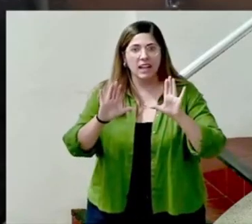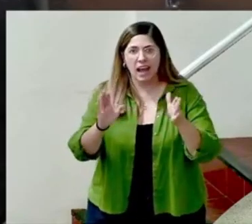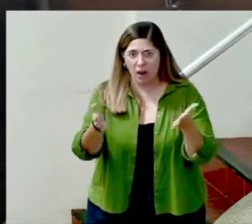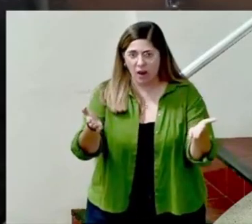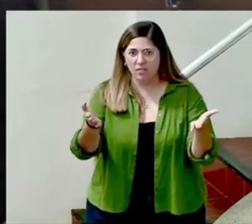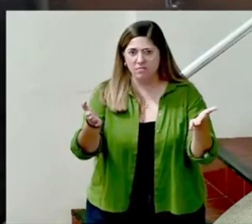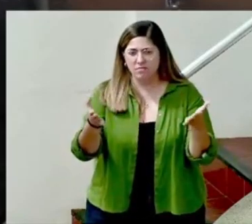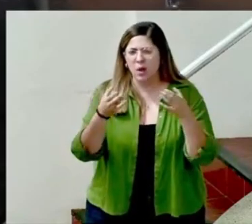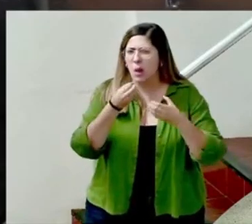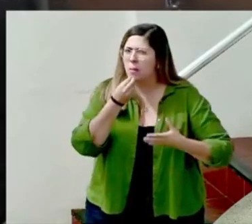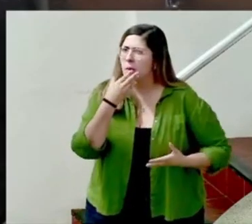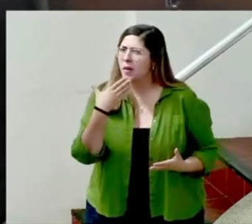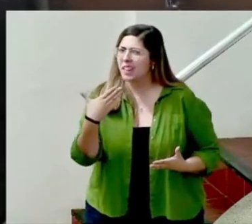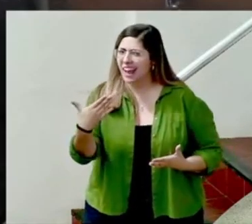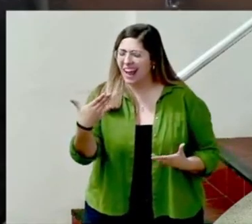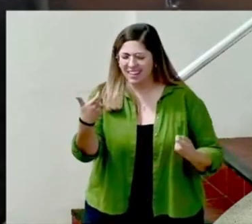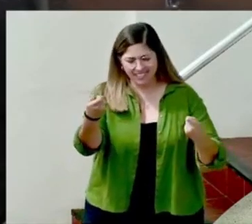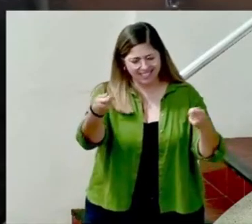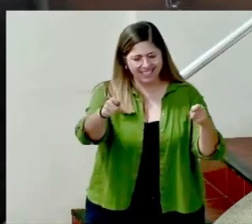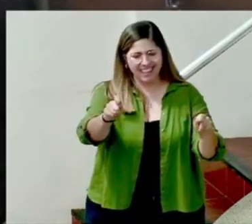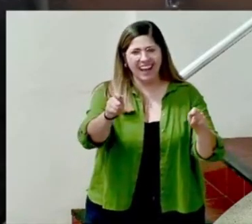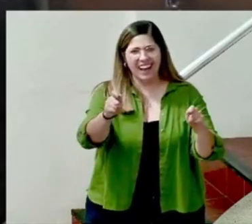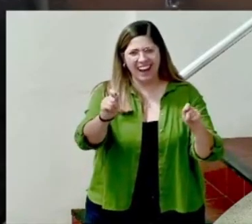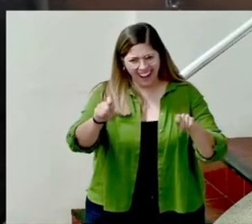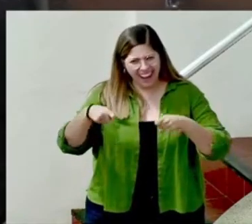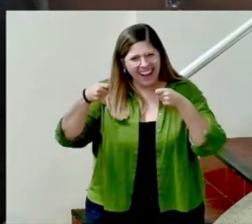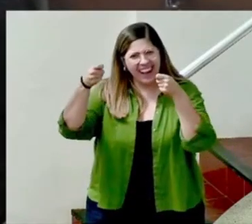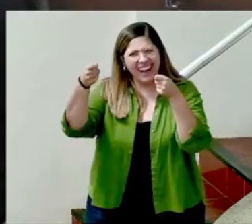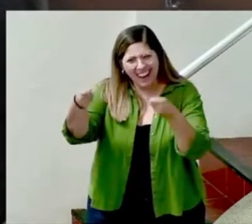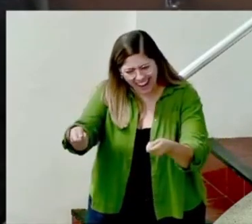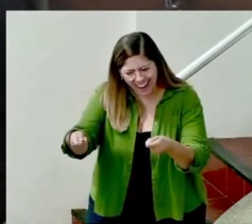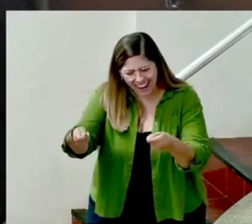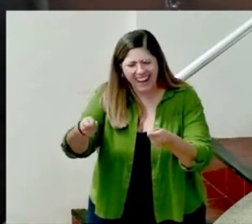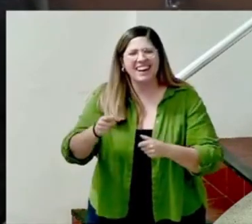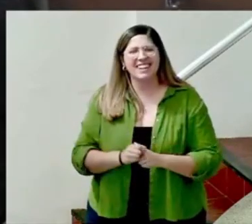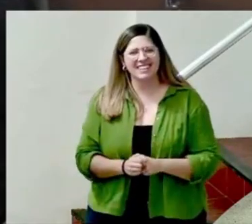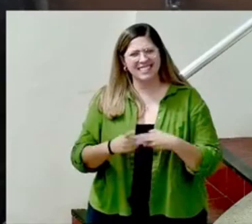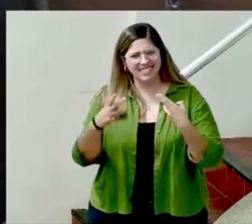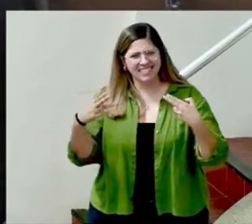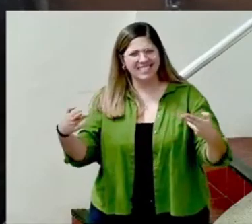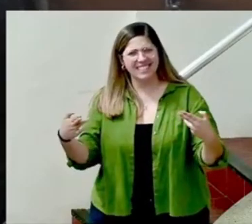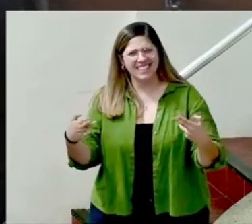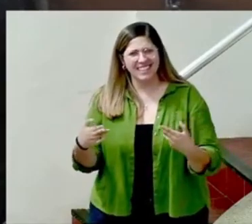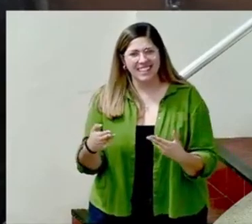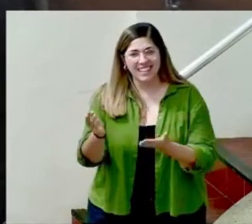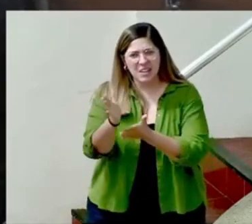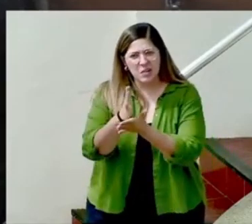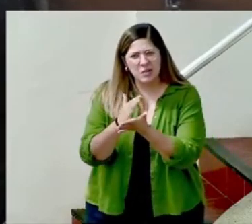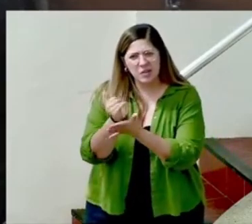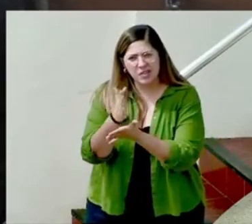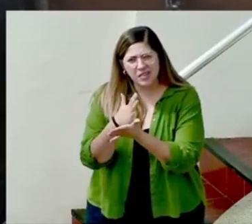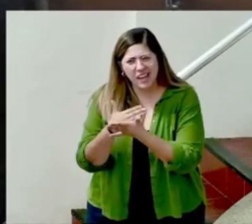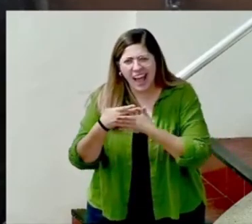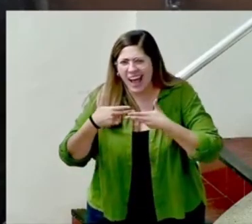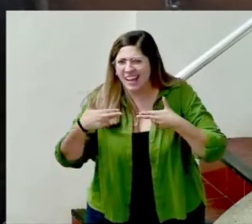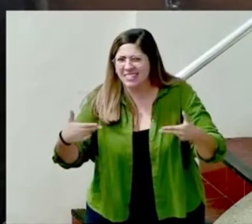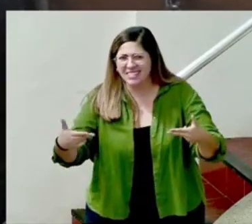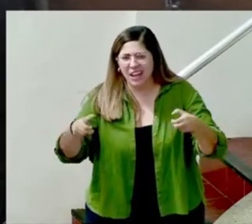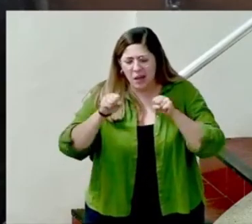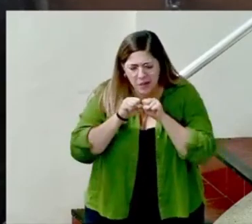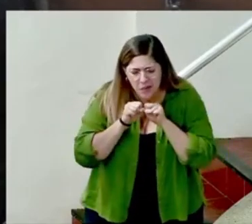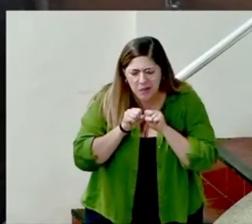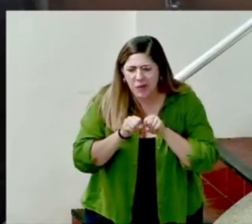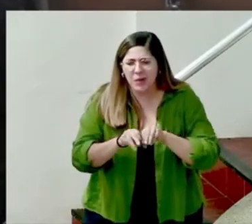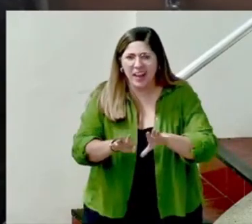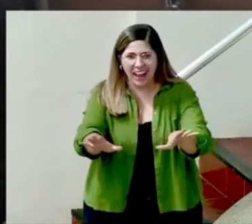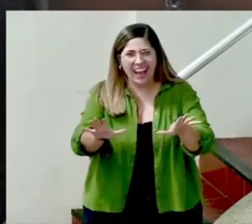de bondade para com os outros, a compartilhar aquilo que Deus nos deu